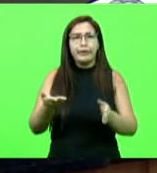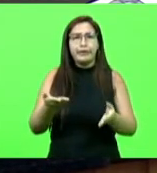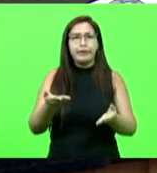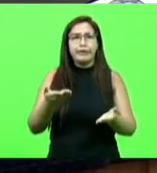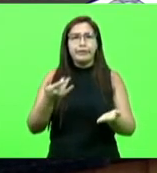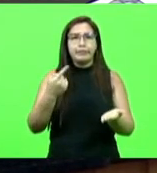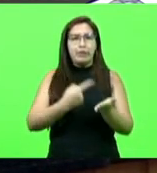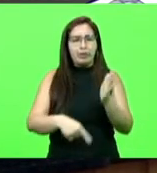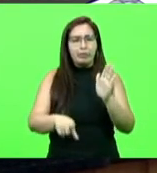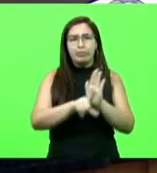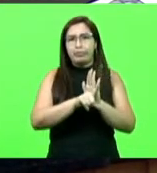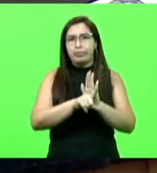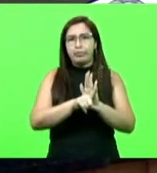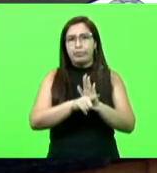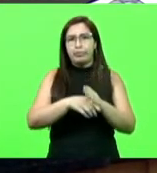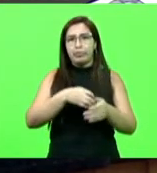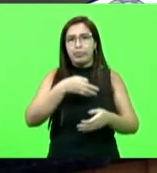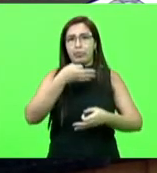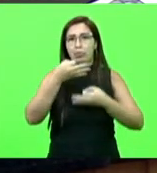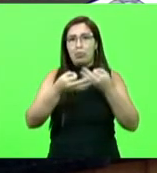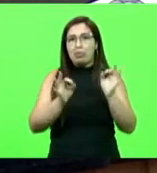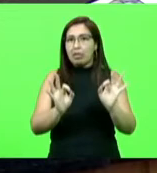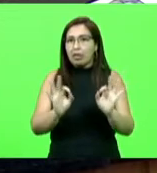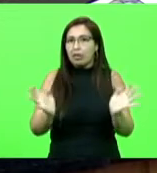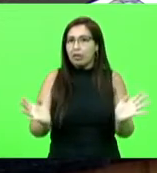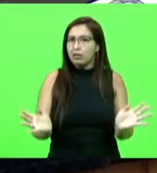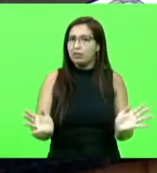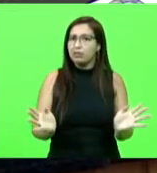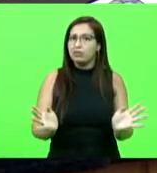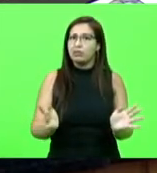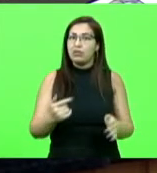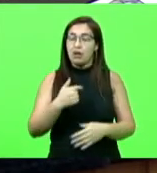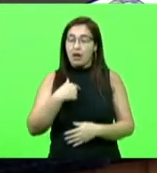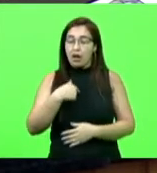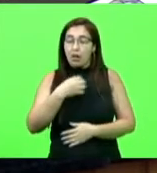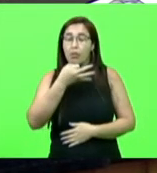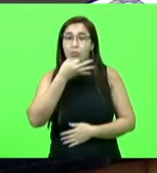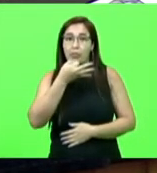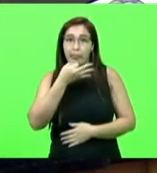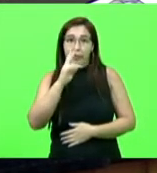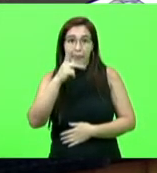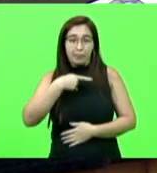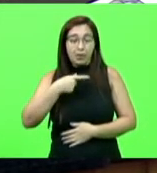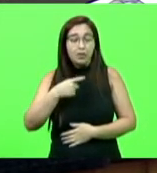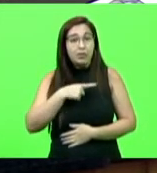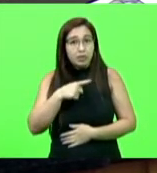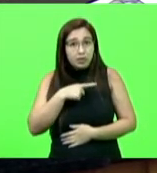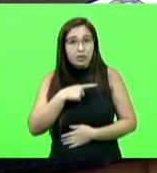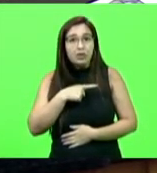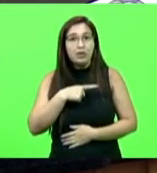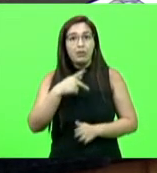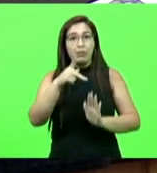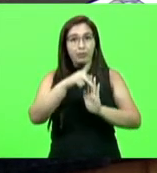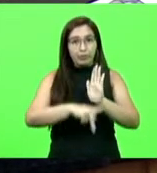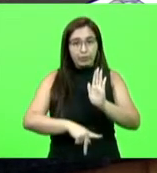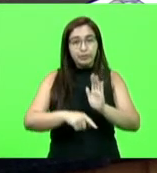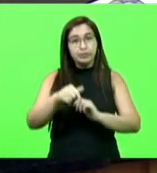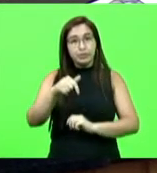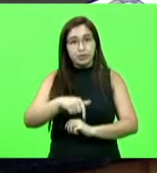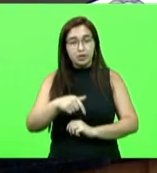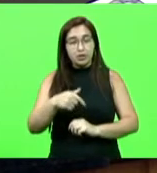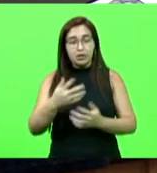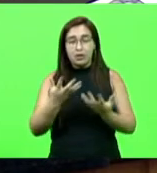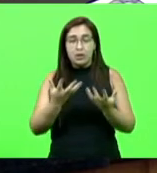sem opinar e sem colocar as minhas opiniões nos projetos que aqui são discutidos. Eu não